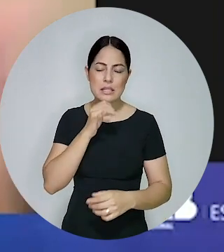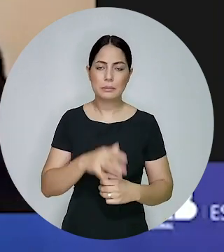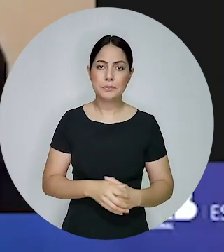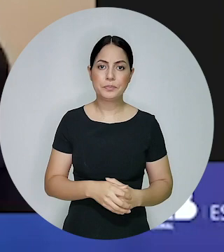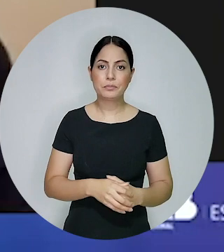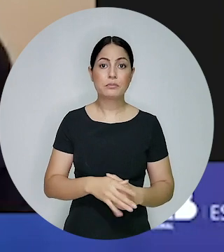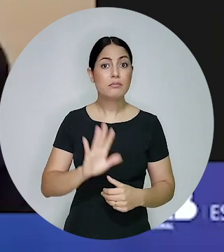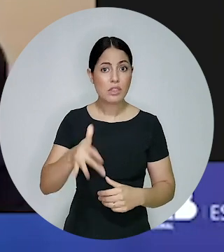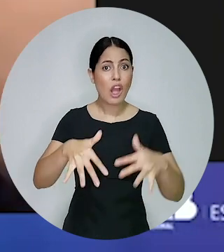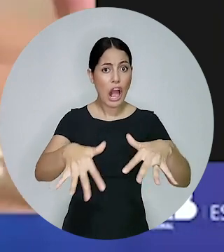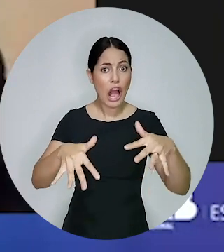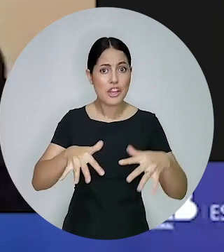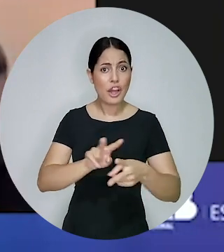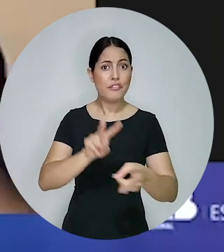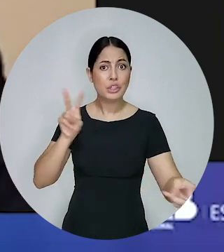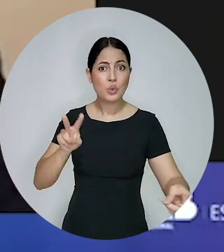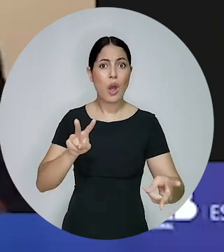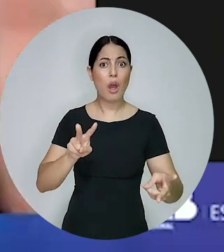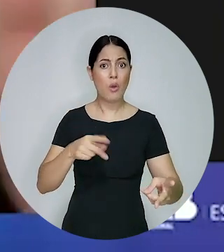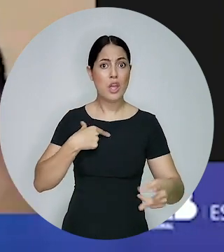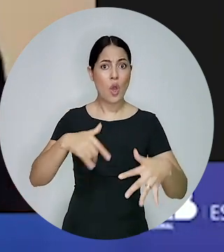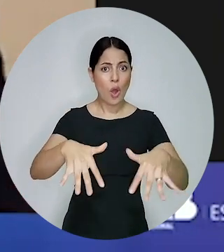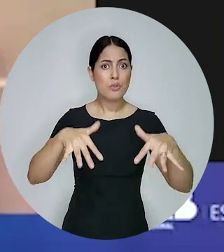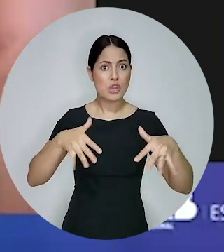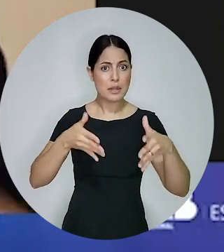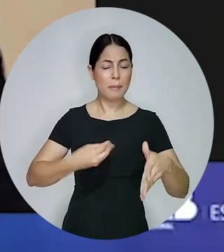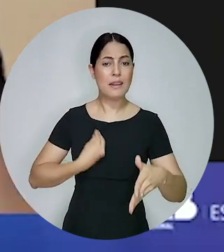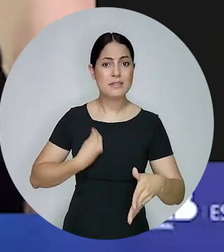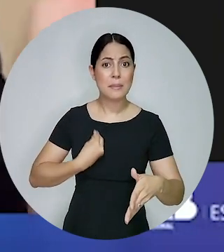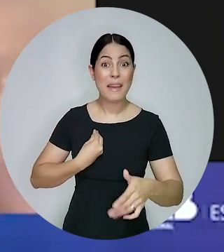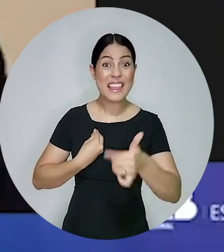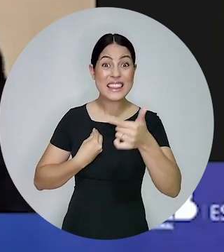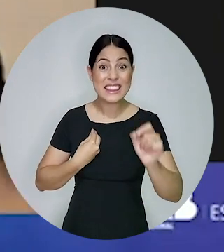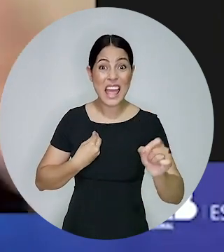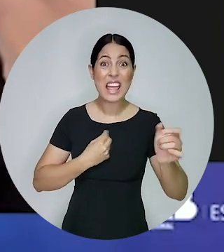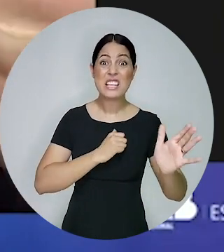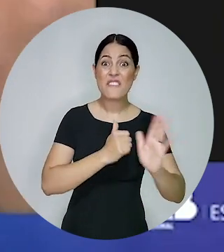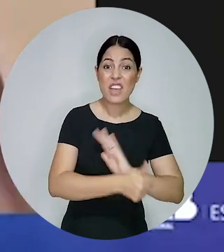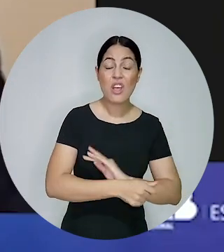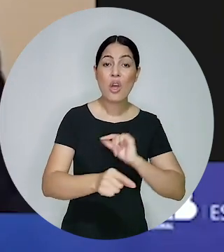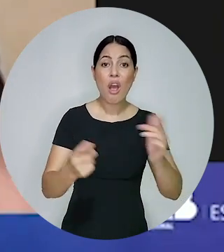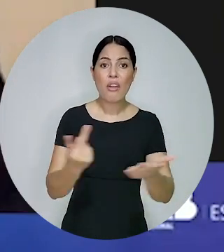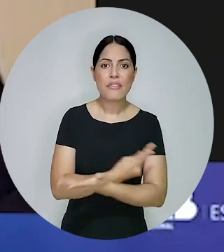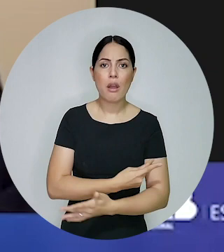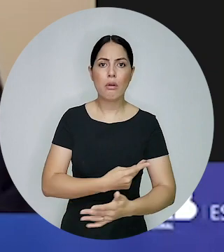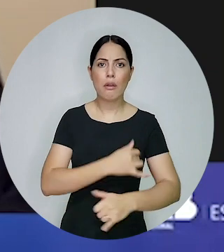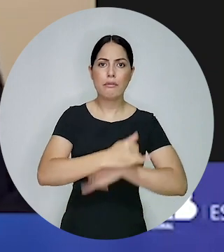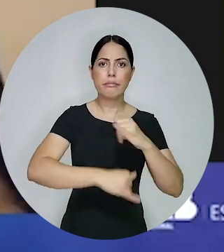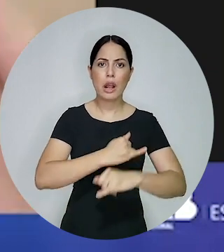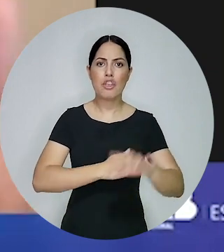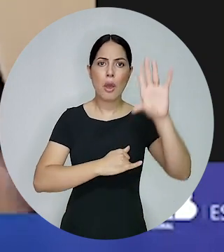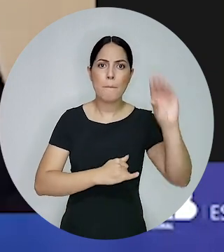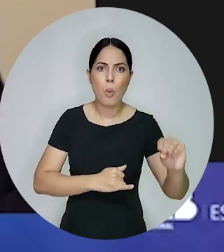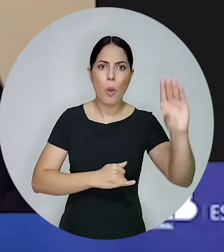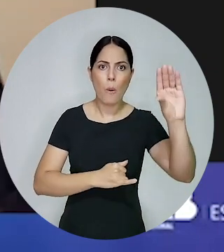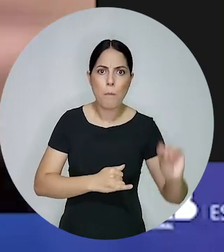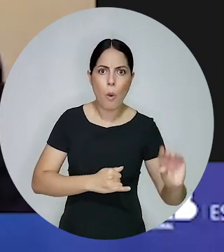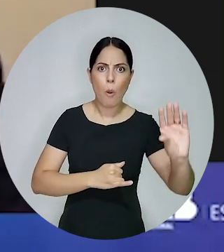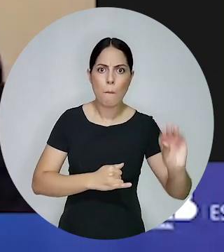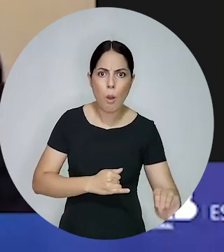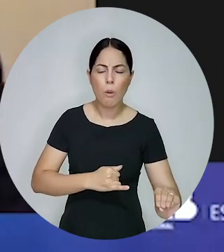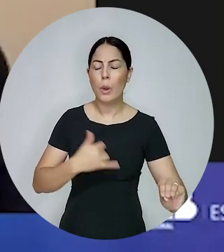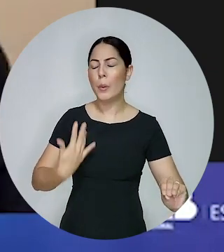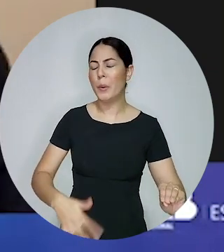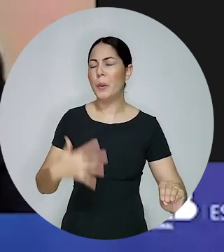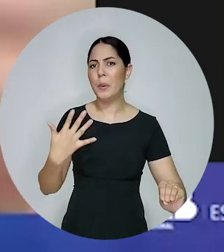participei de audiências virtuais em que a conexão caiu 10 vezes, assim, até a própria conexão do